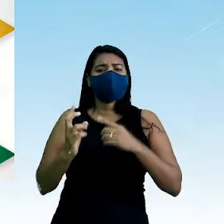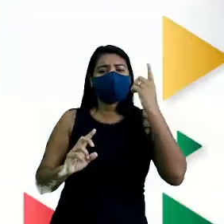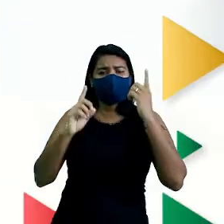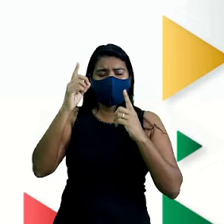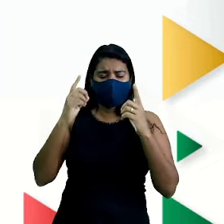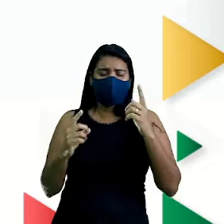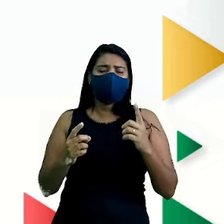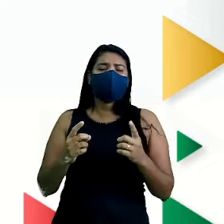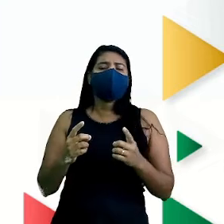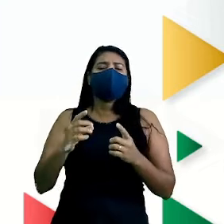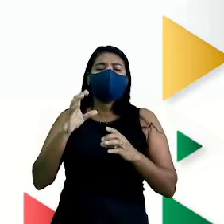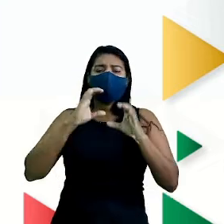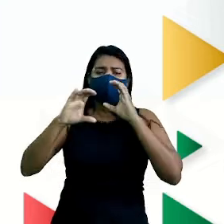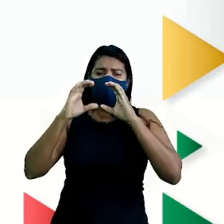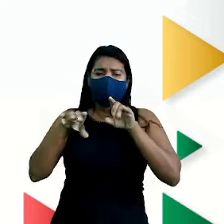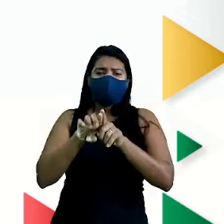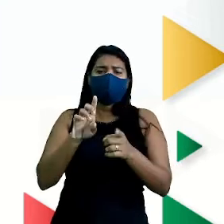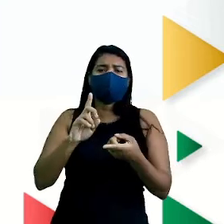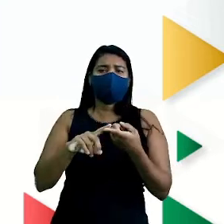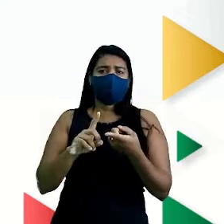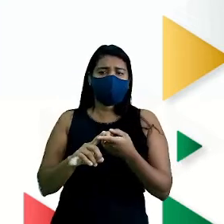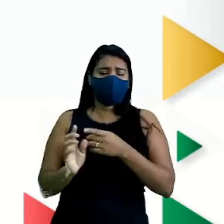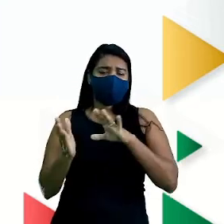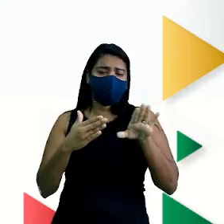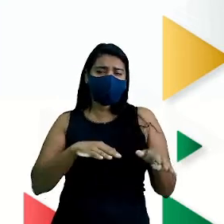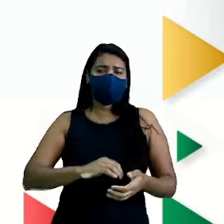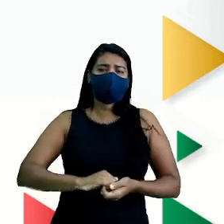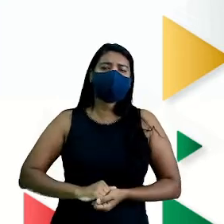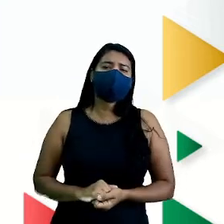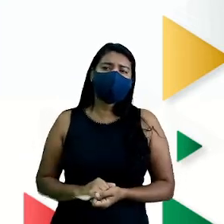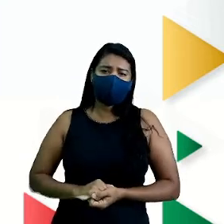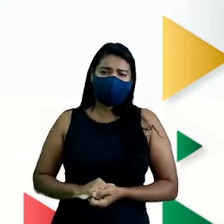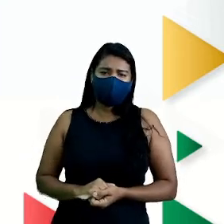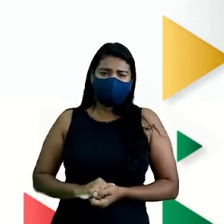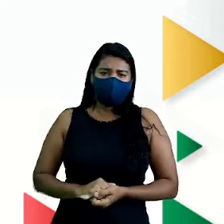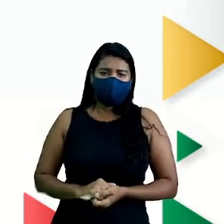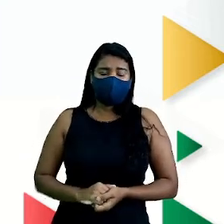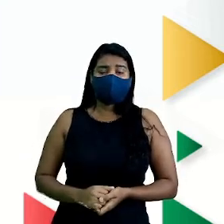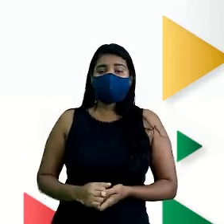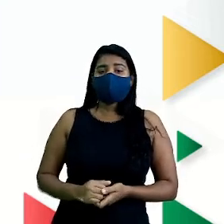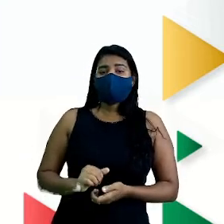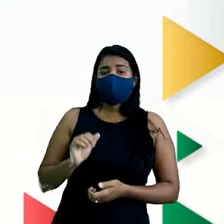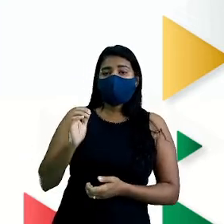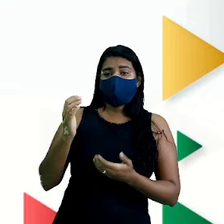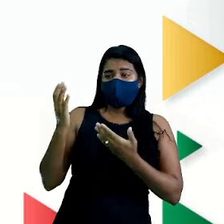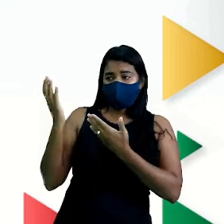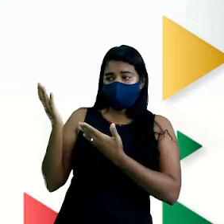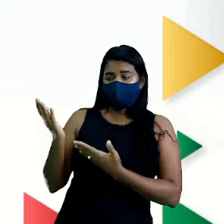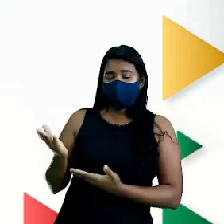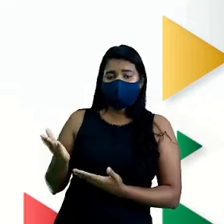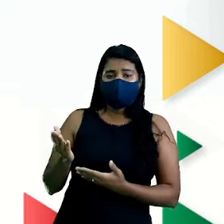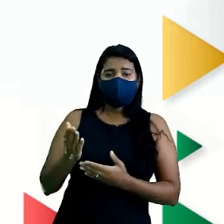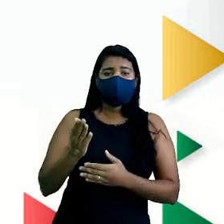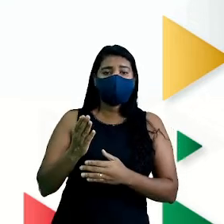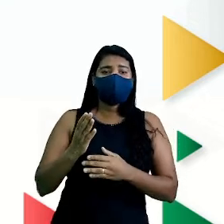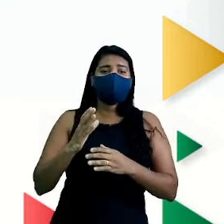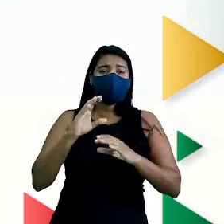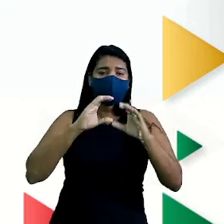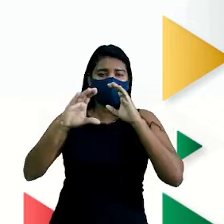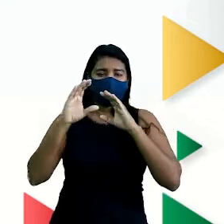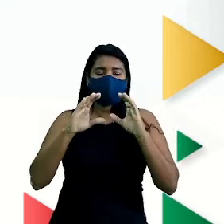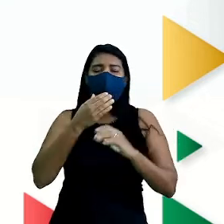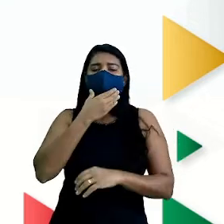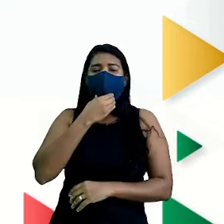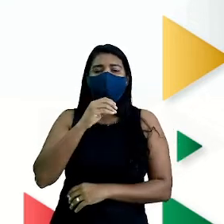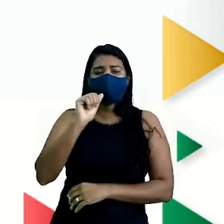Aí, Alceu Valença, né, gravou discos dedicados ao frevo, né? Então ele fez álbuns dedicados exclusivamente ao frevo e